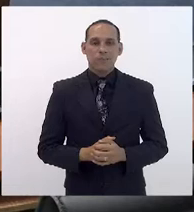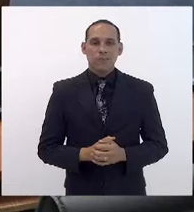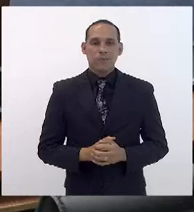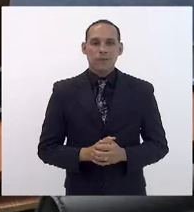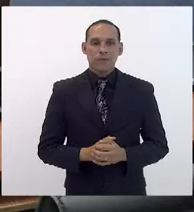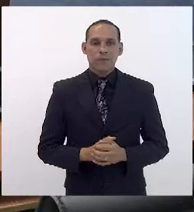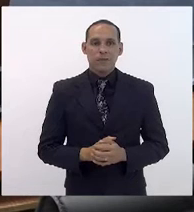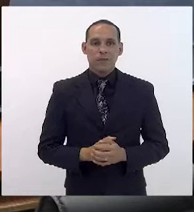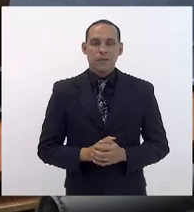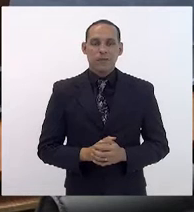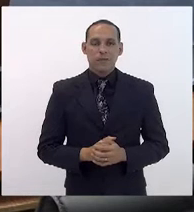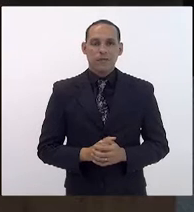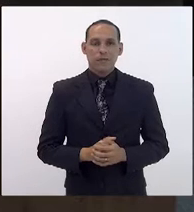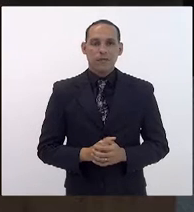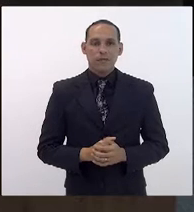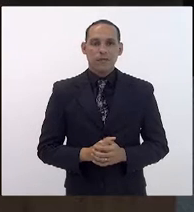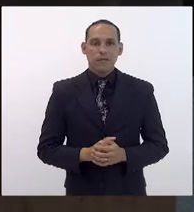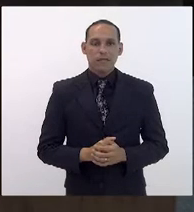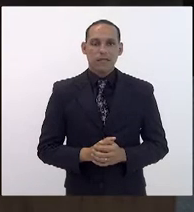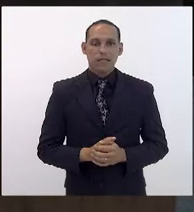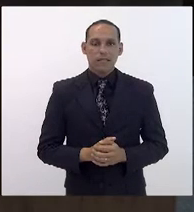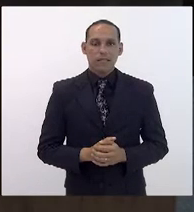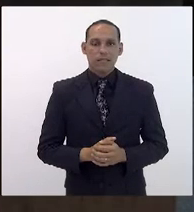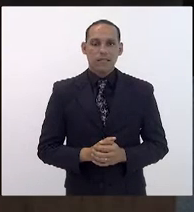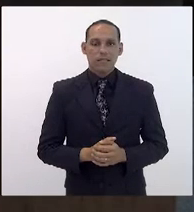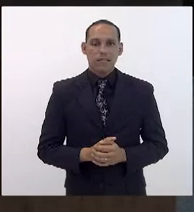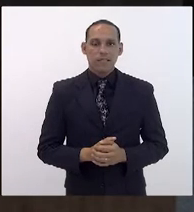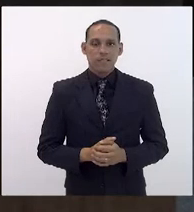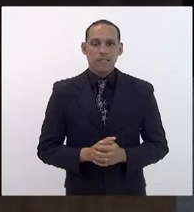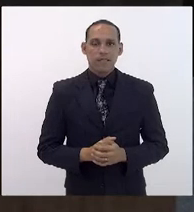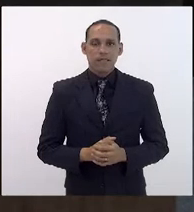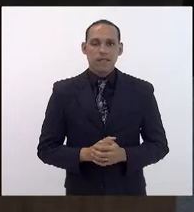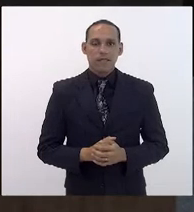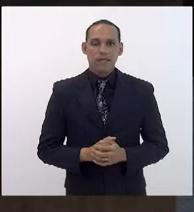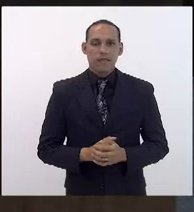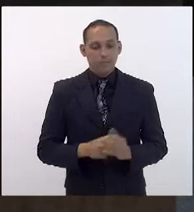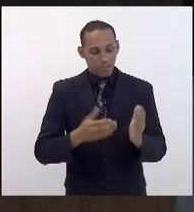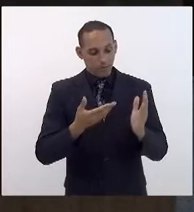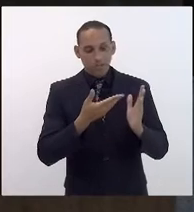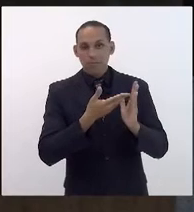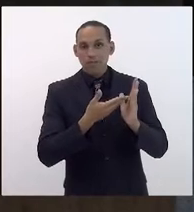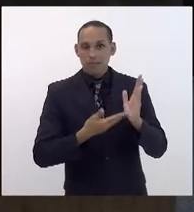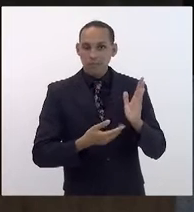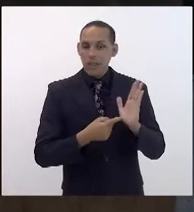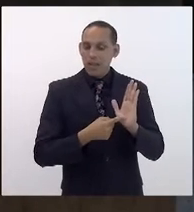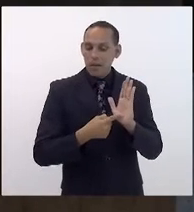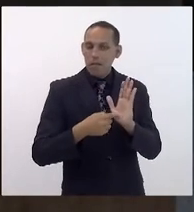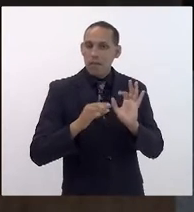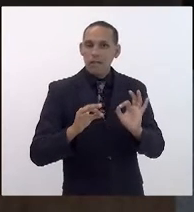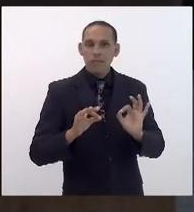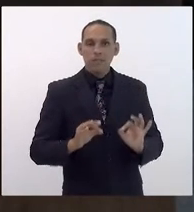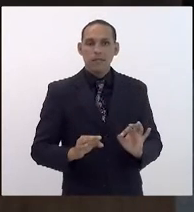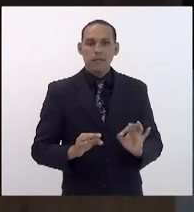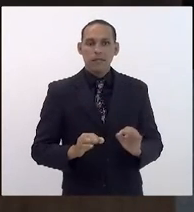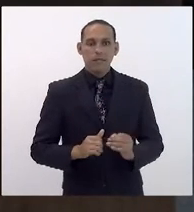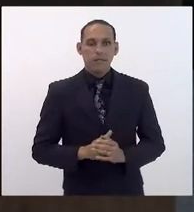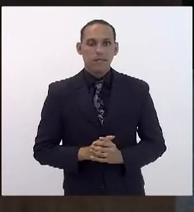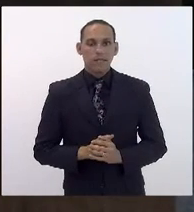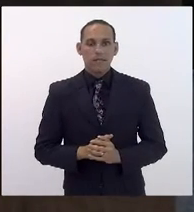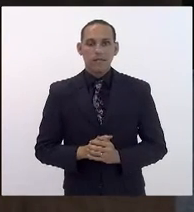a senhora Presidente Deputado a tia ata reflete com exatidão